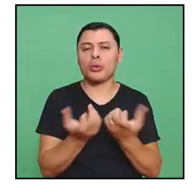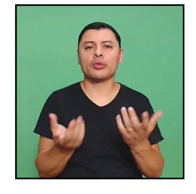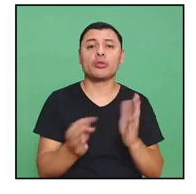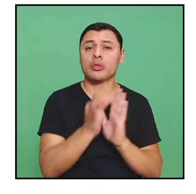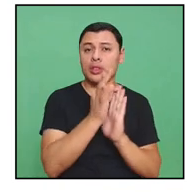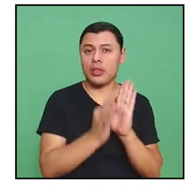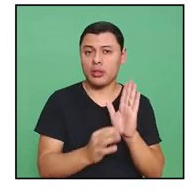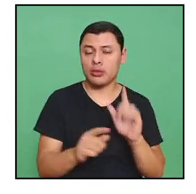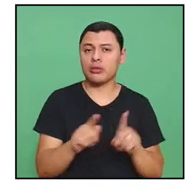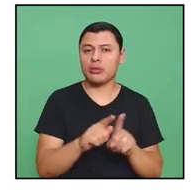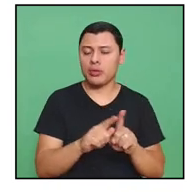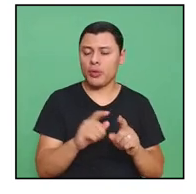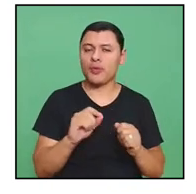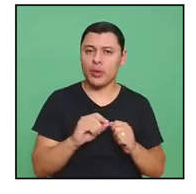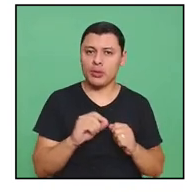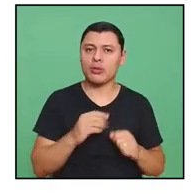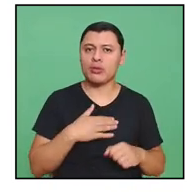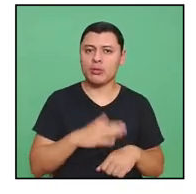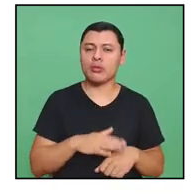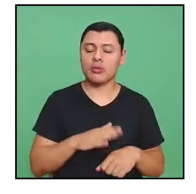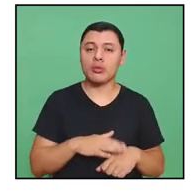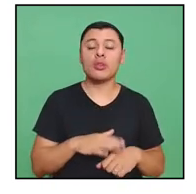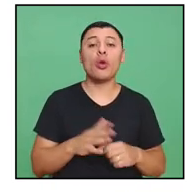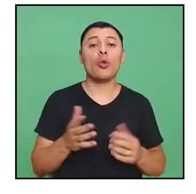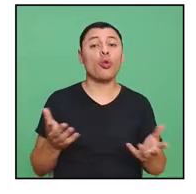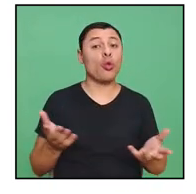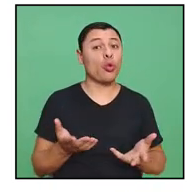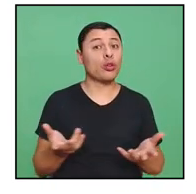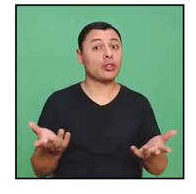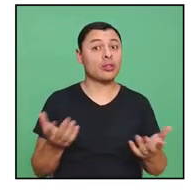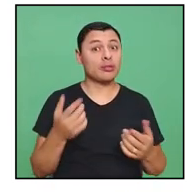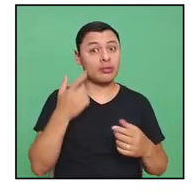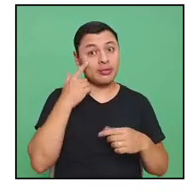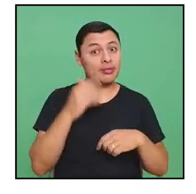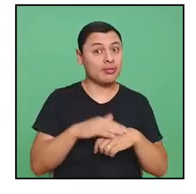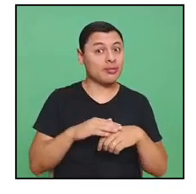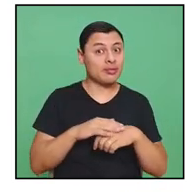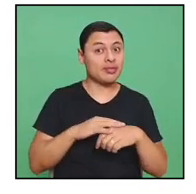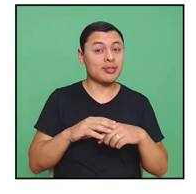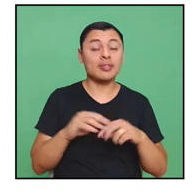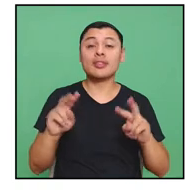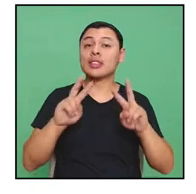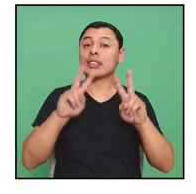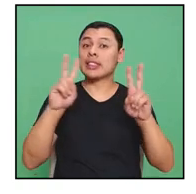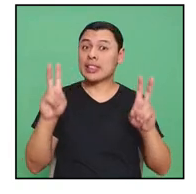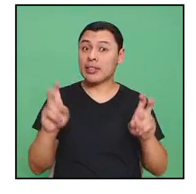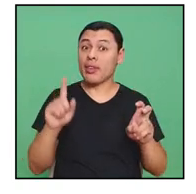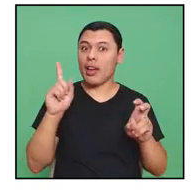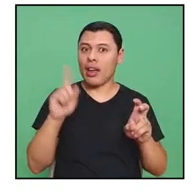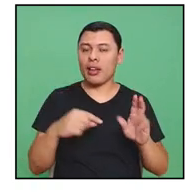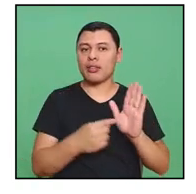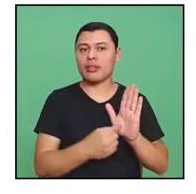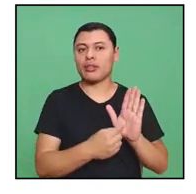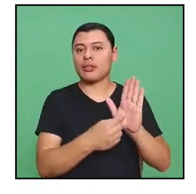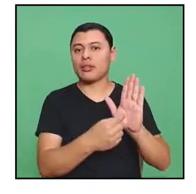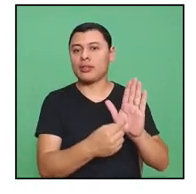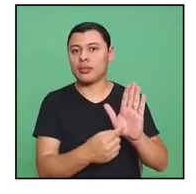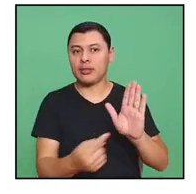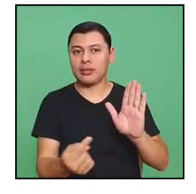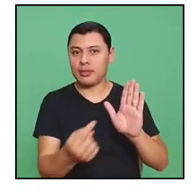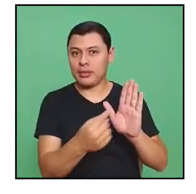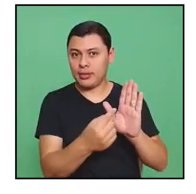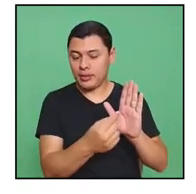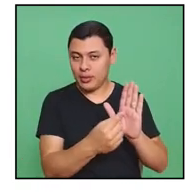também. E hoje acho que a gente vai abrir uma conversa a partir da exposição